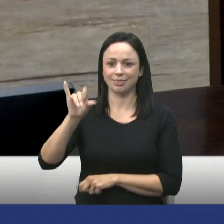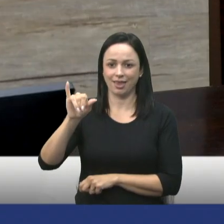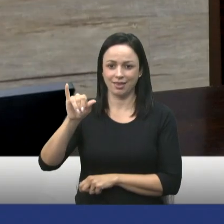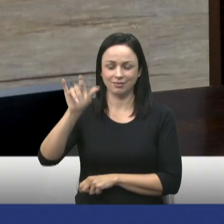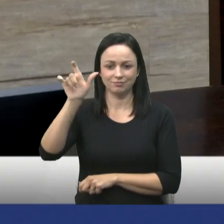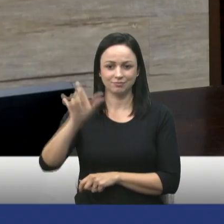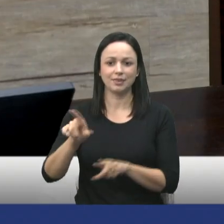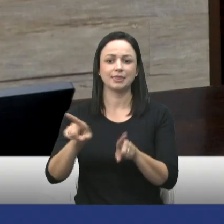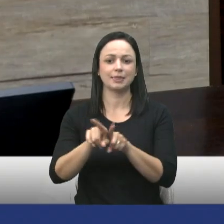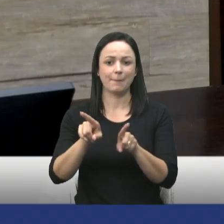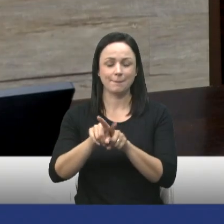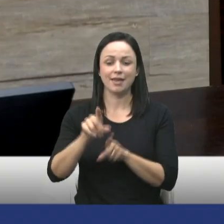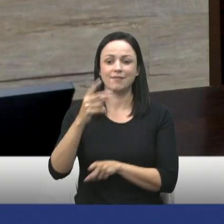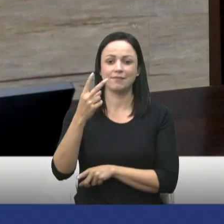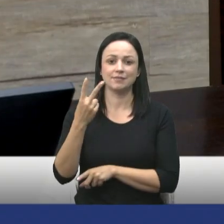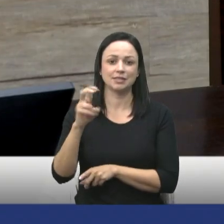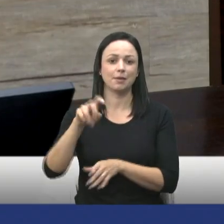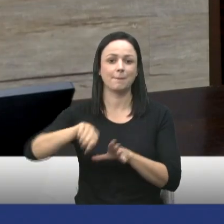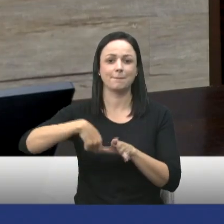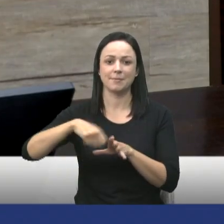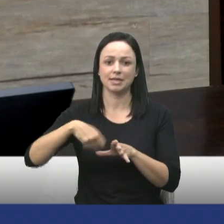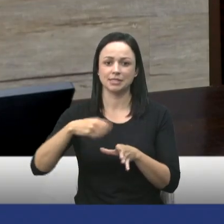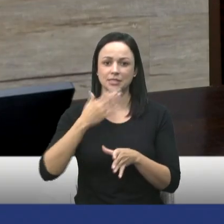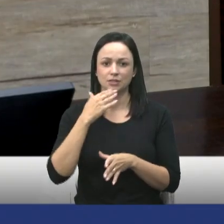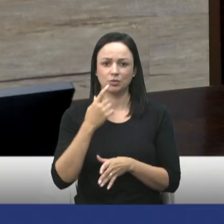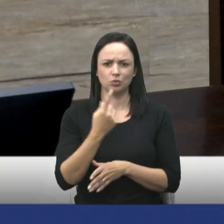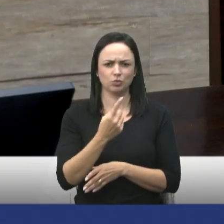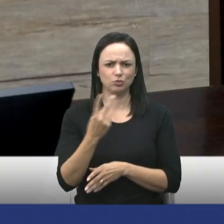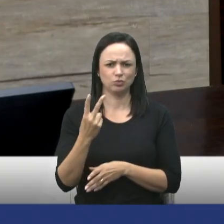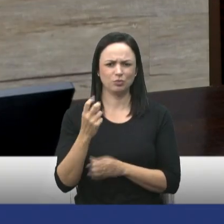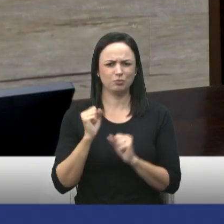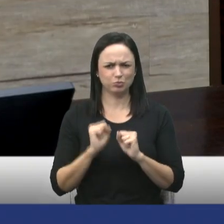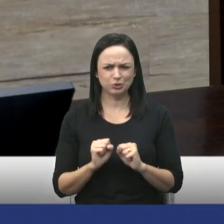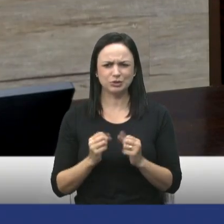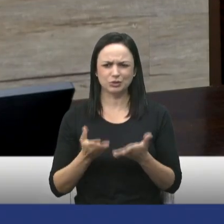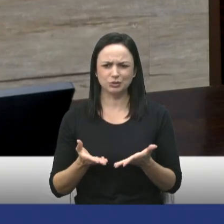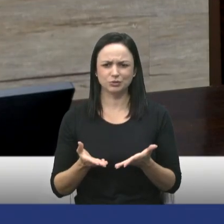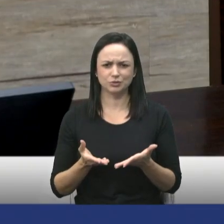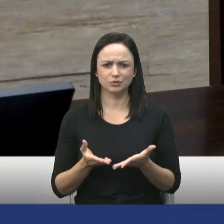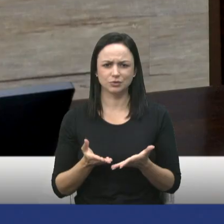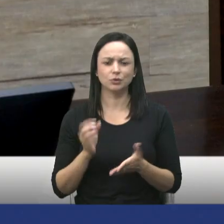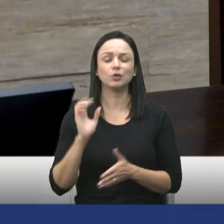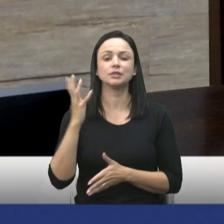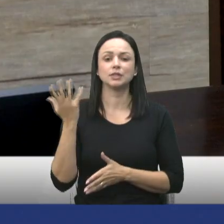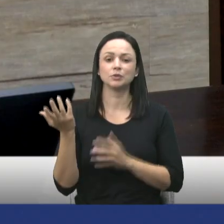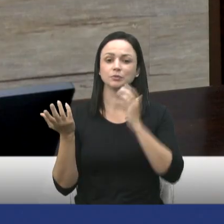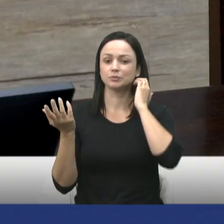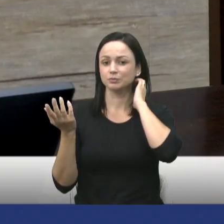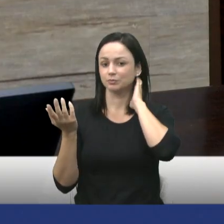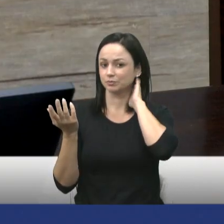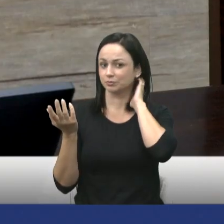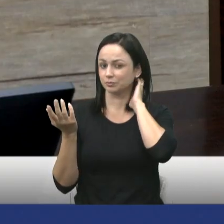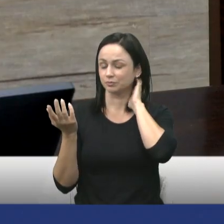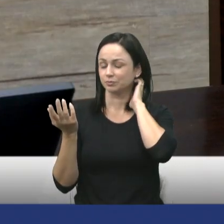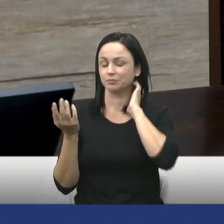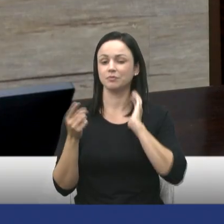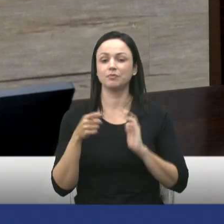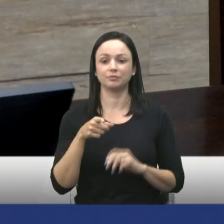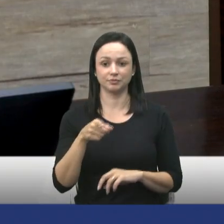25 merendeiras. Não dava uma, duas, falou, mas será que é possível isso? E o que aconteceu? Você vai,